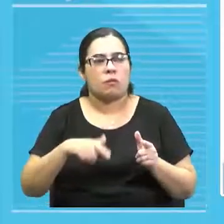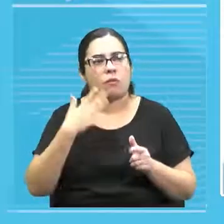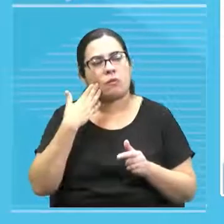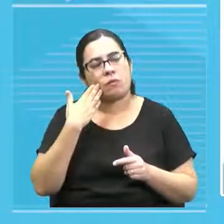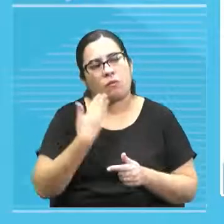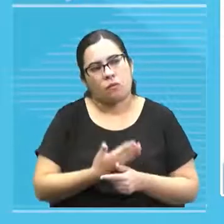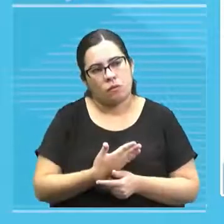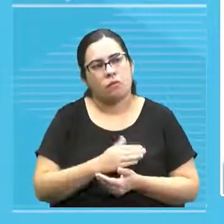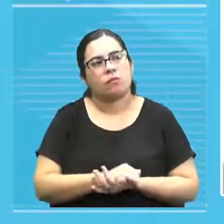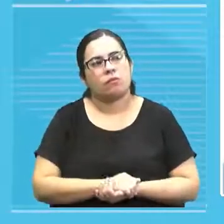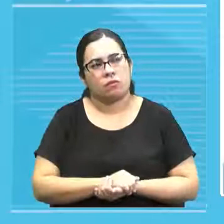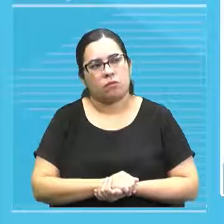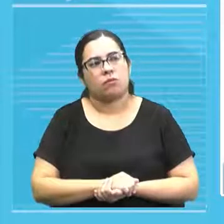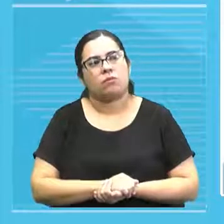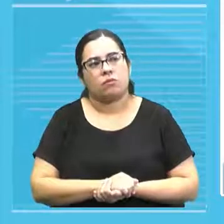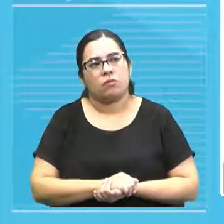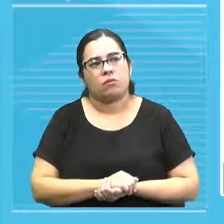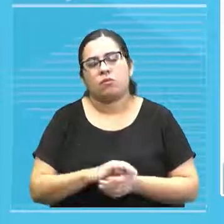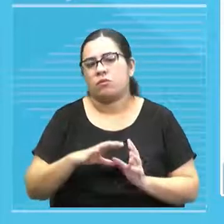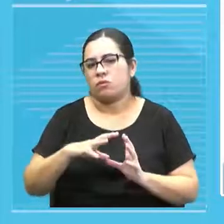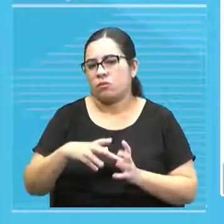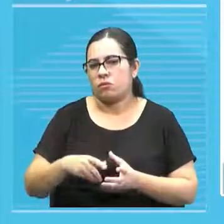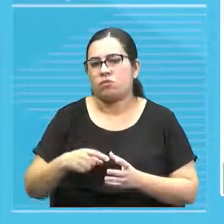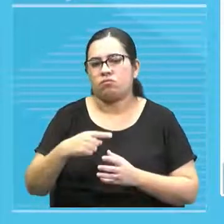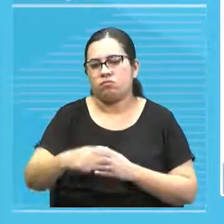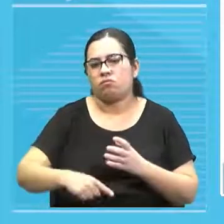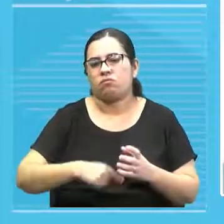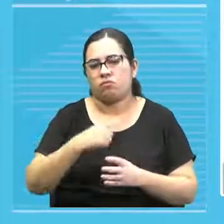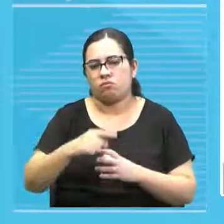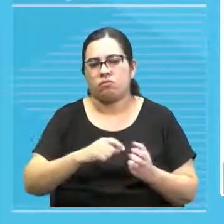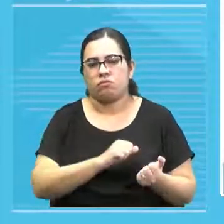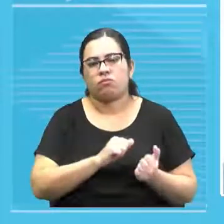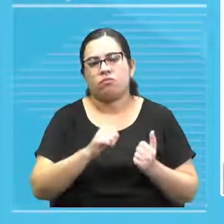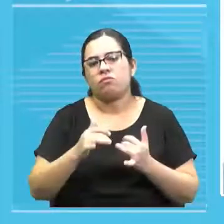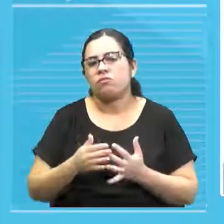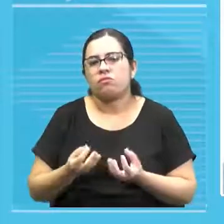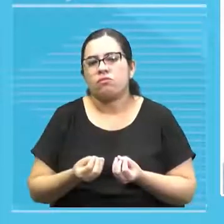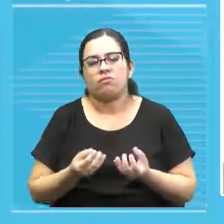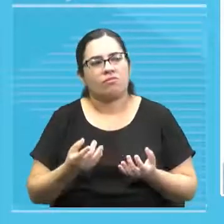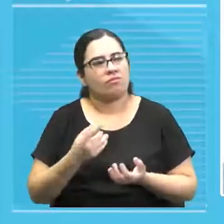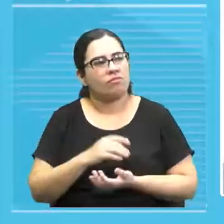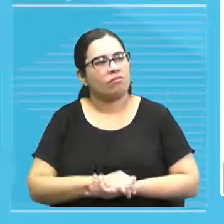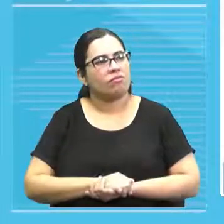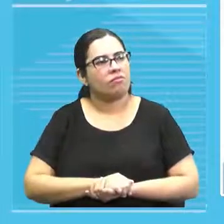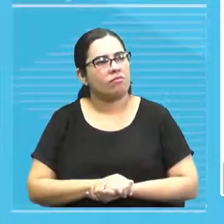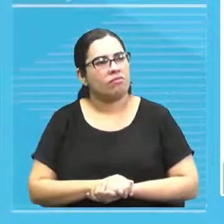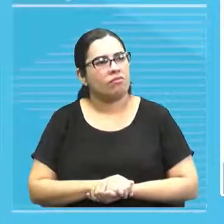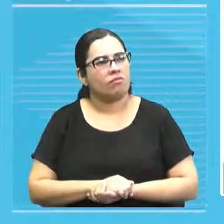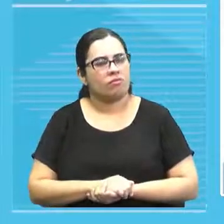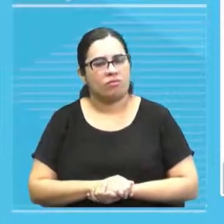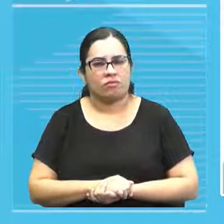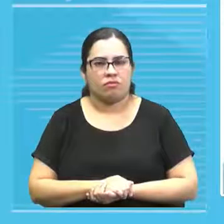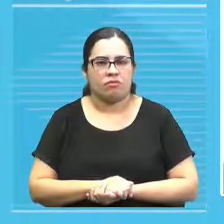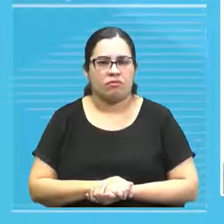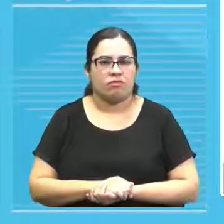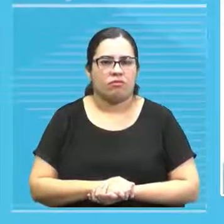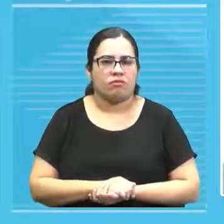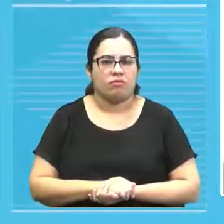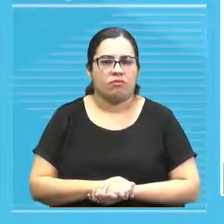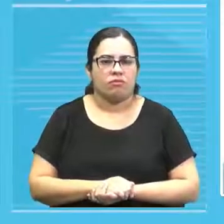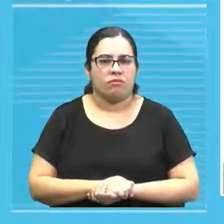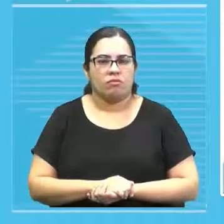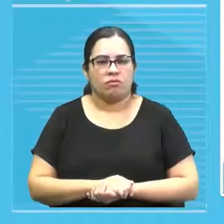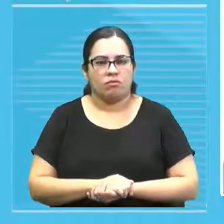aqui a a marca da globalização esse amarelo que não fez contraste Deixa eu